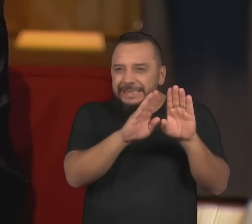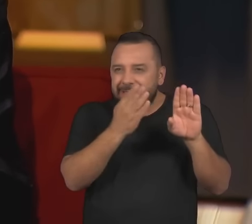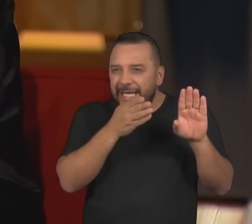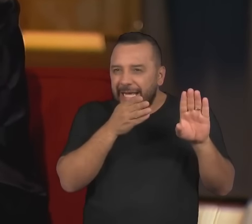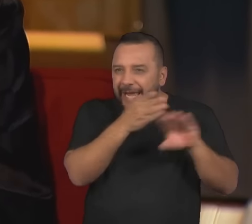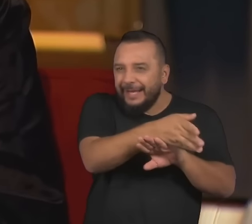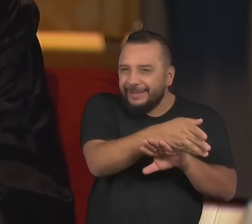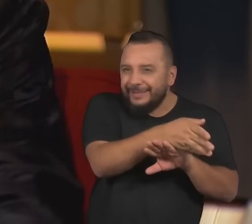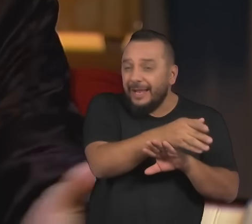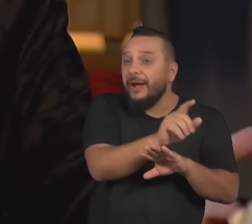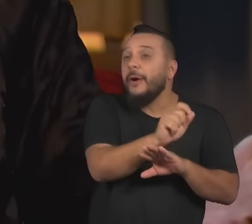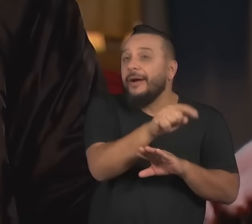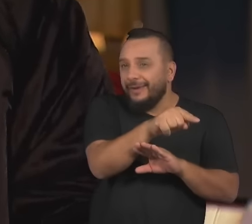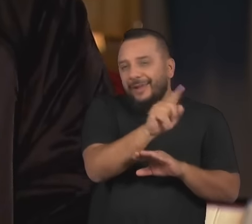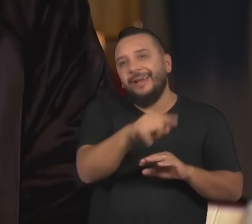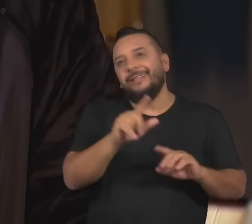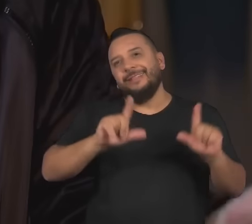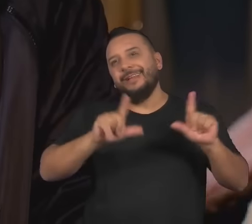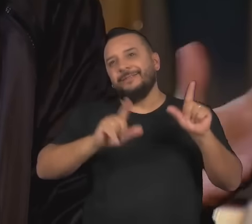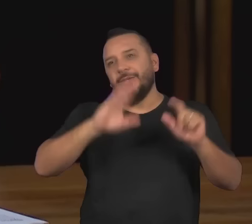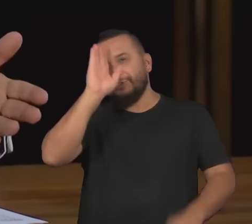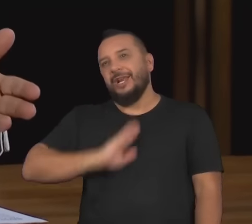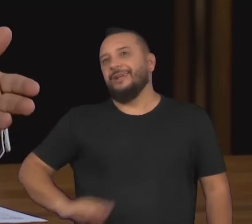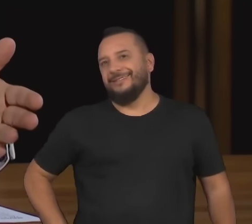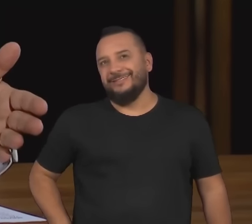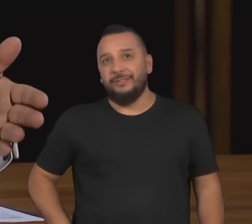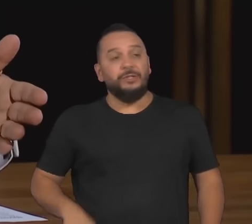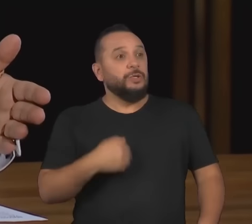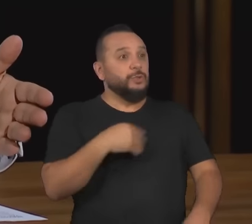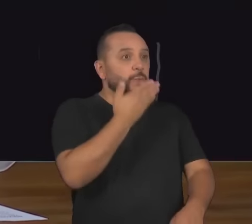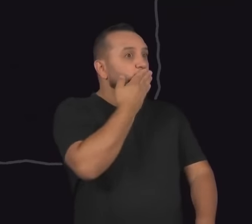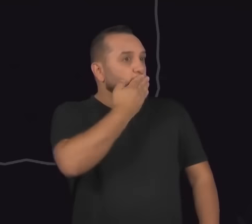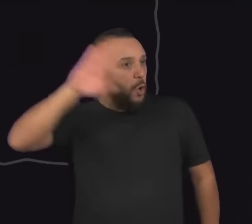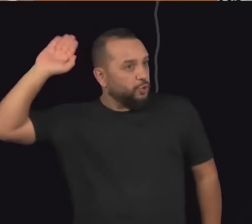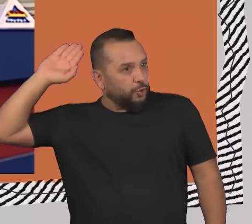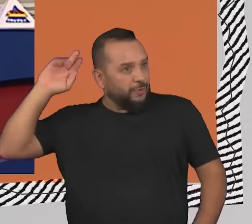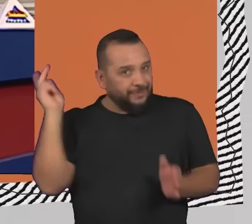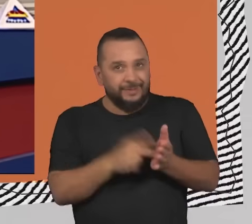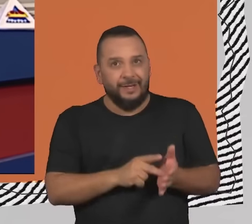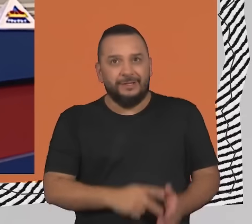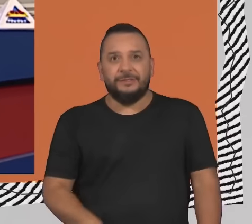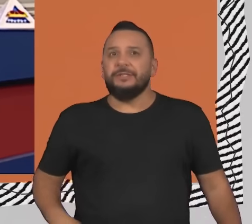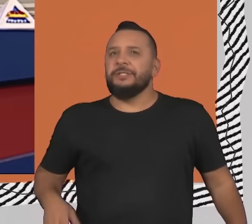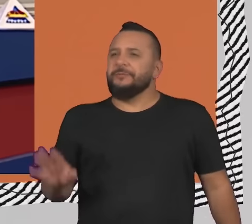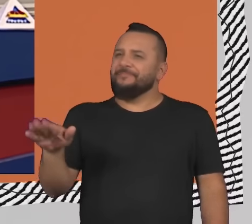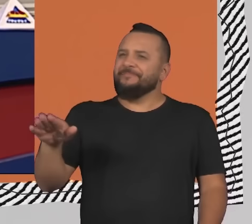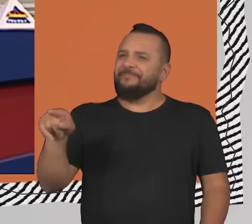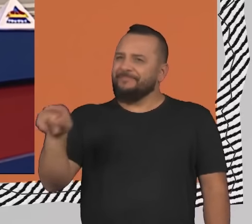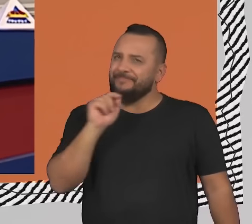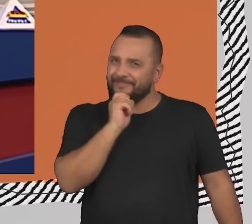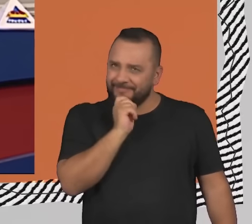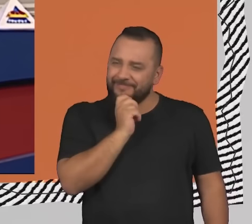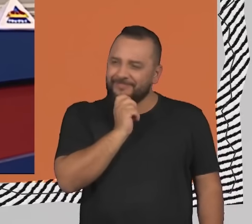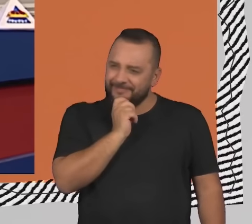início da minha carreira? Foi a TV aberta, pô. Sim, o Jô Soares, não é? Skylab,